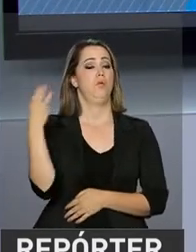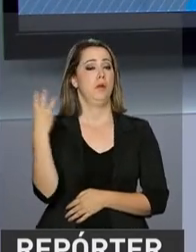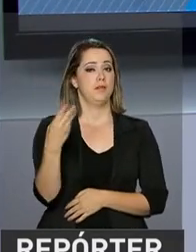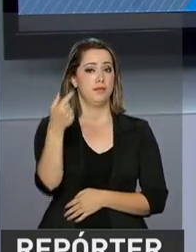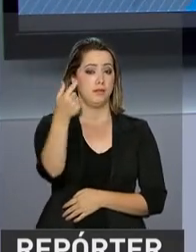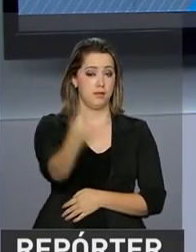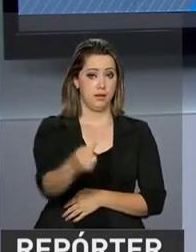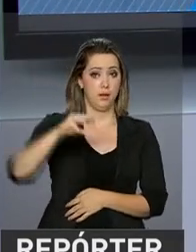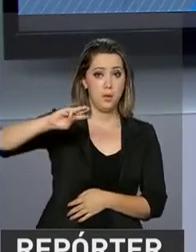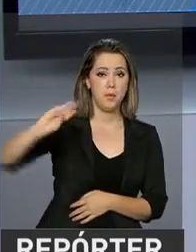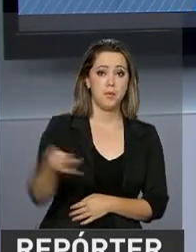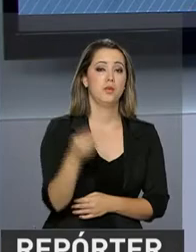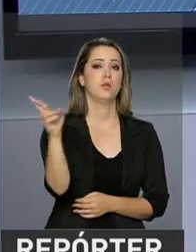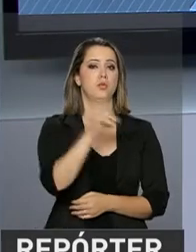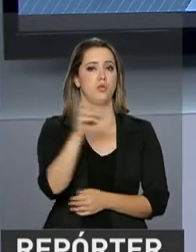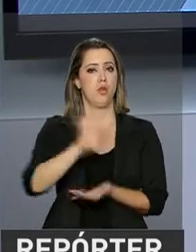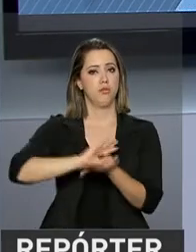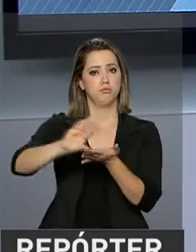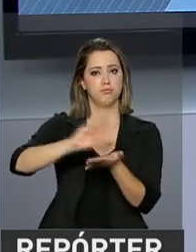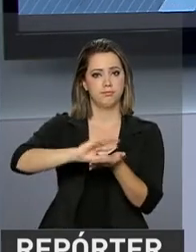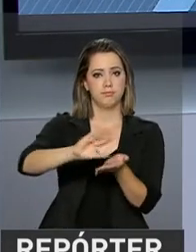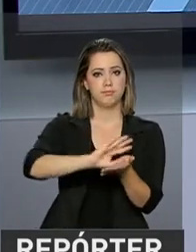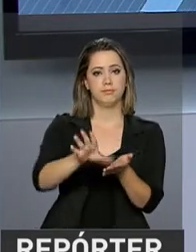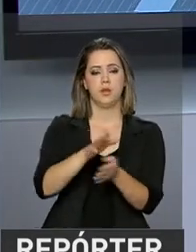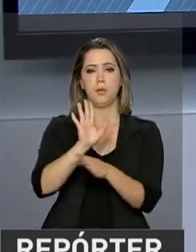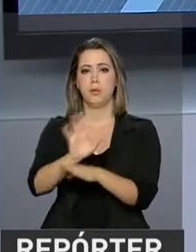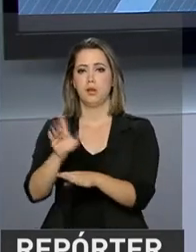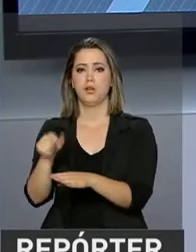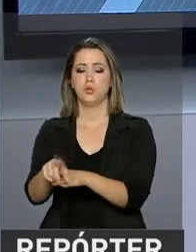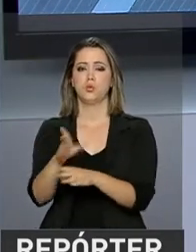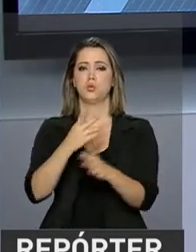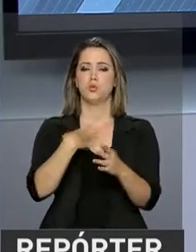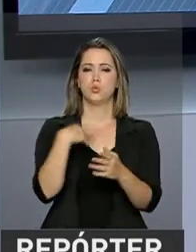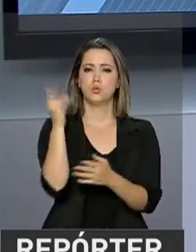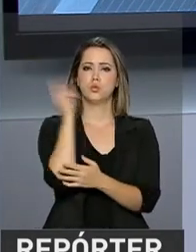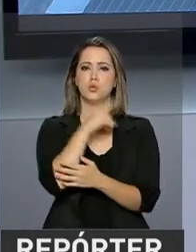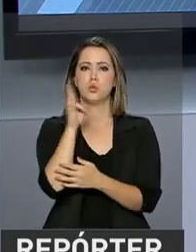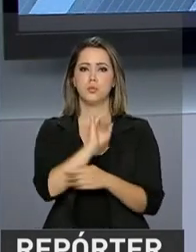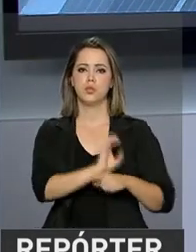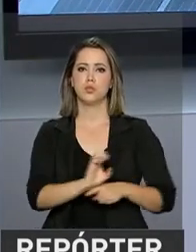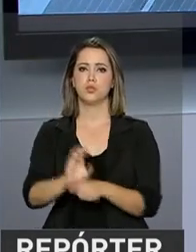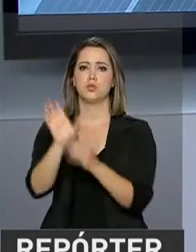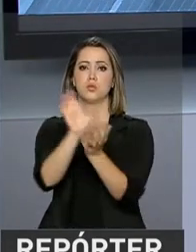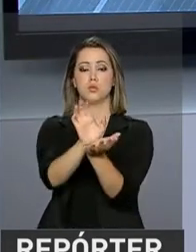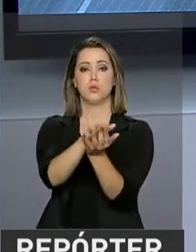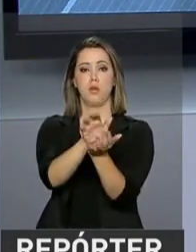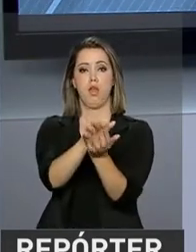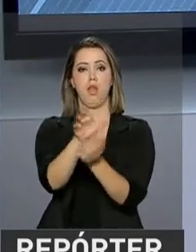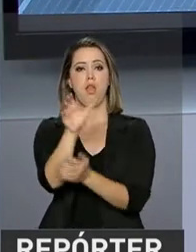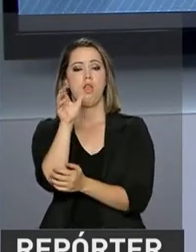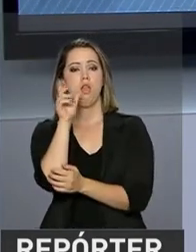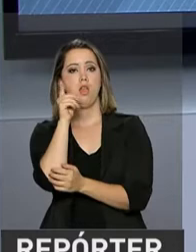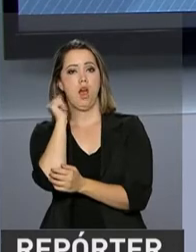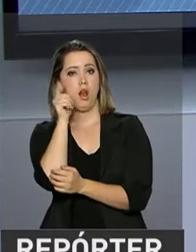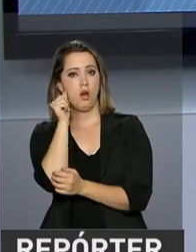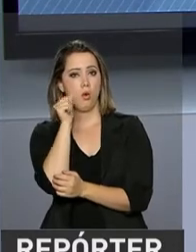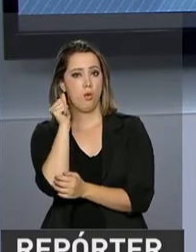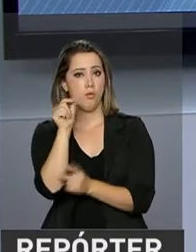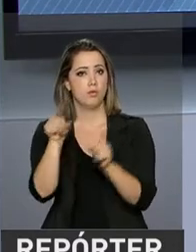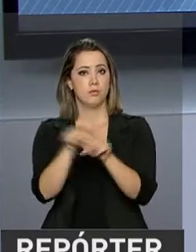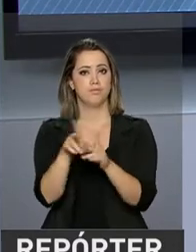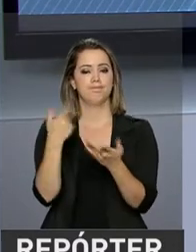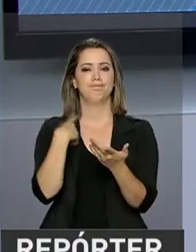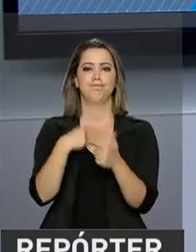31 milhões de reais foram liberados para ações de emergência nos estados de pernambuco e alagoas que estão sendo afetados por